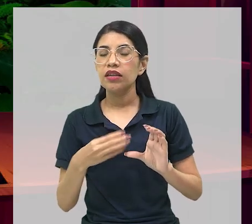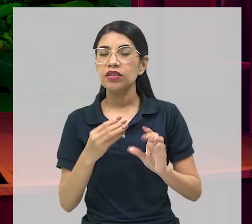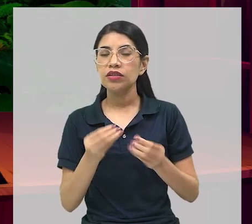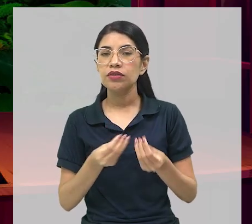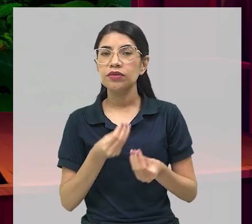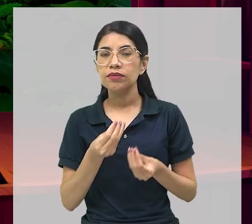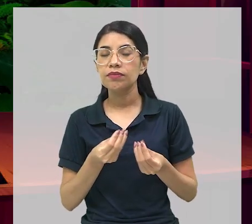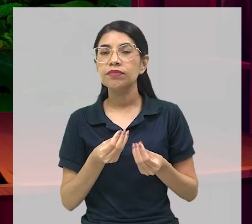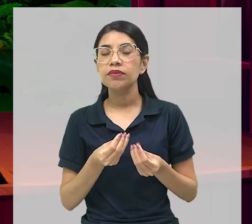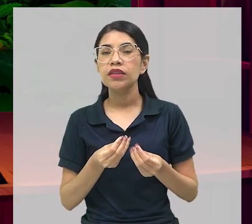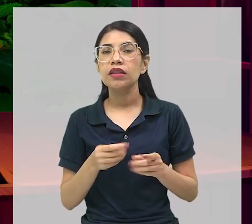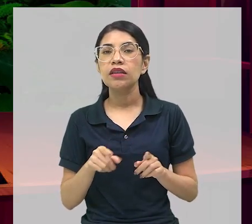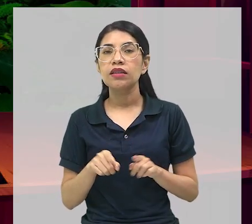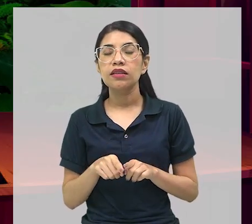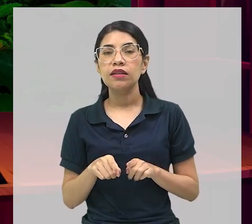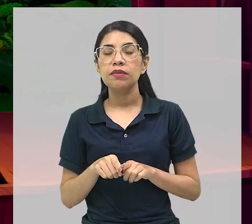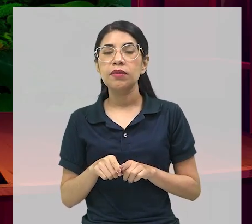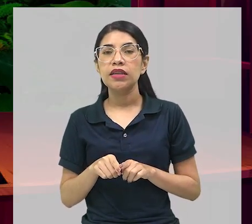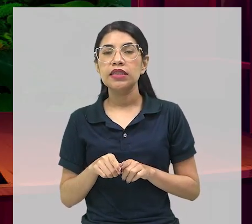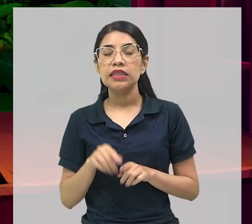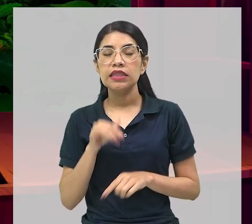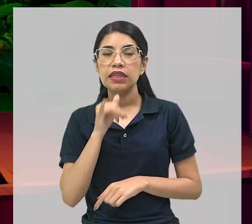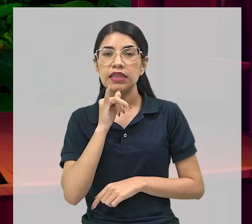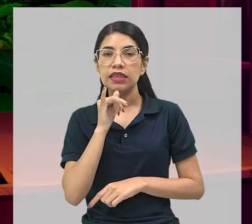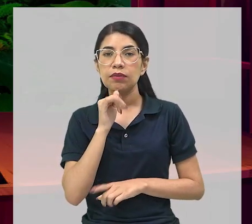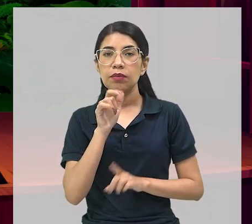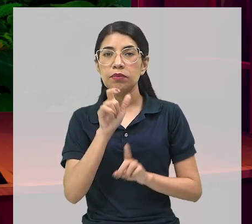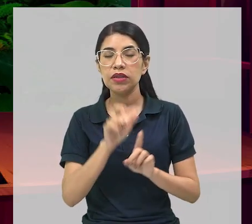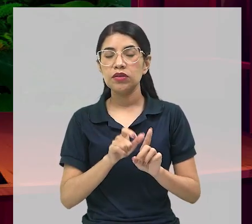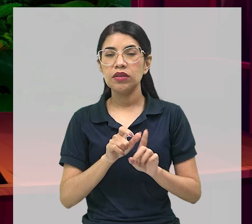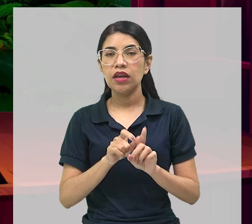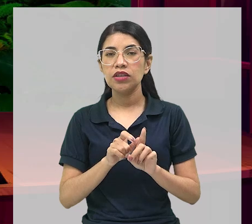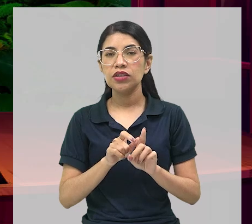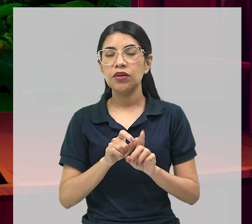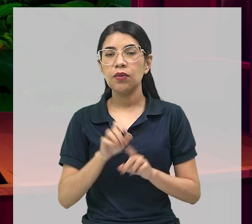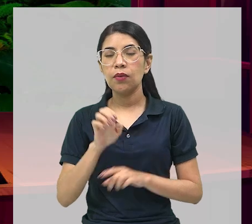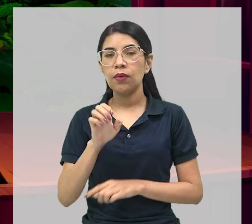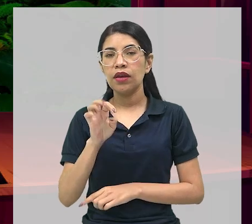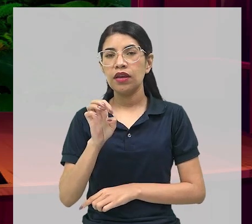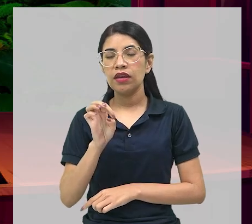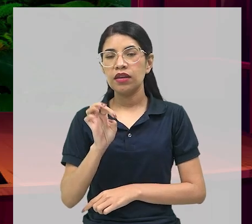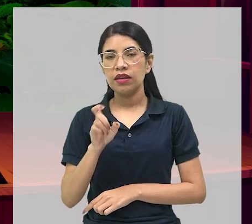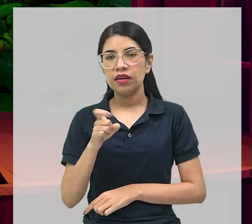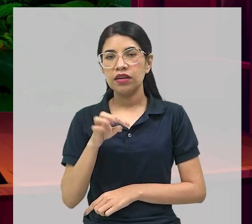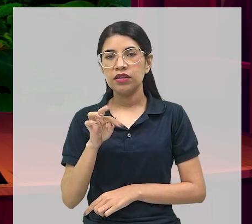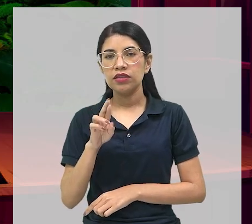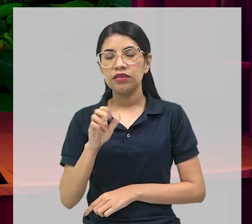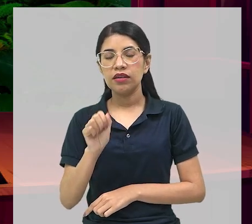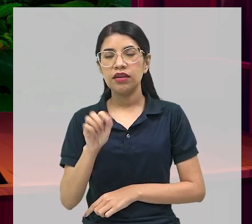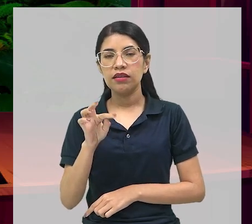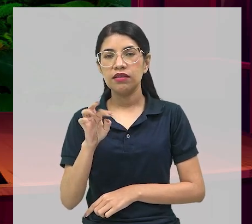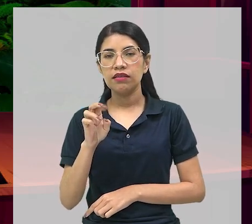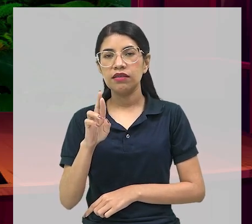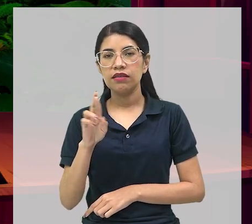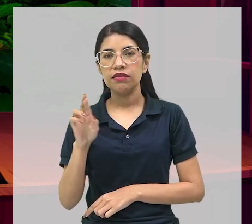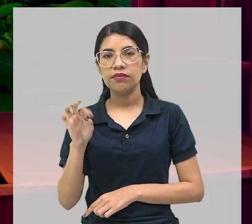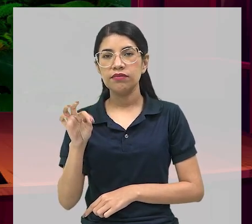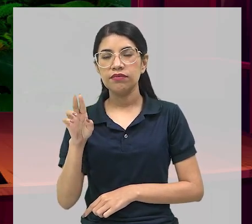O maquiador é aquele que, quando é um personagem, um extraterrestre todo pintado de azul, é ele que vai